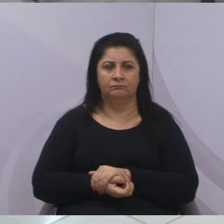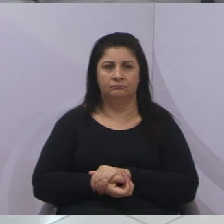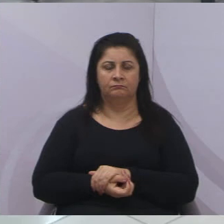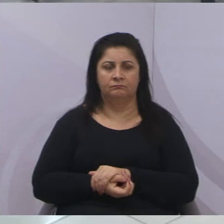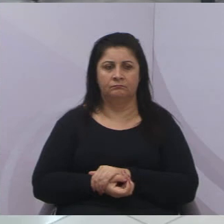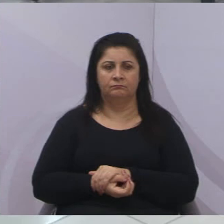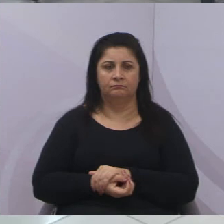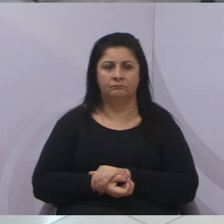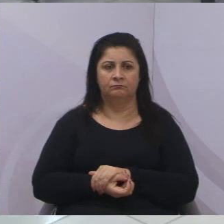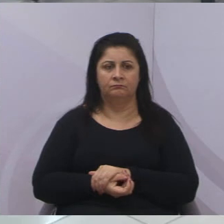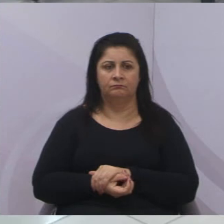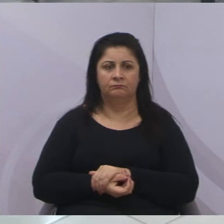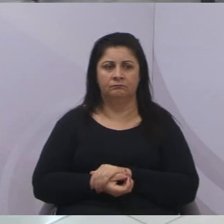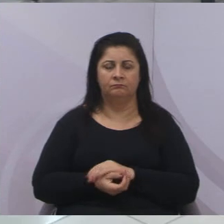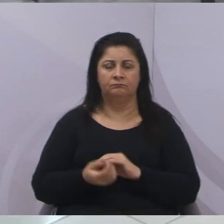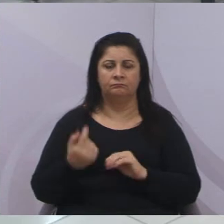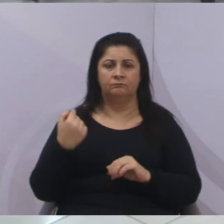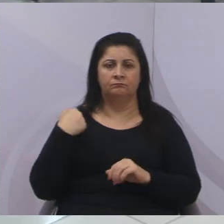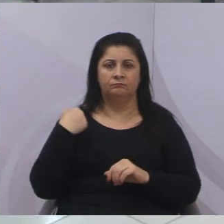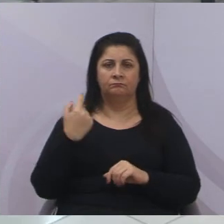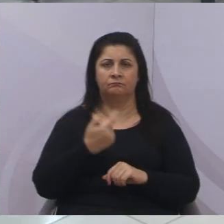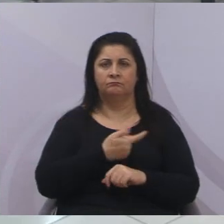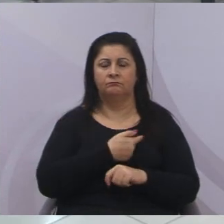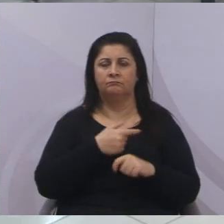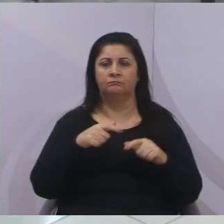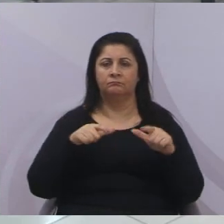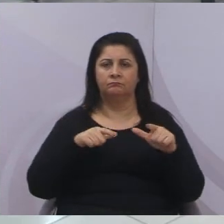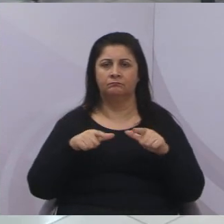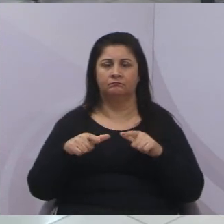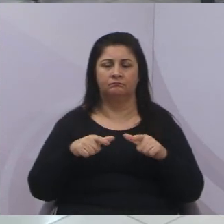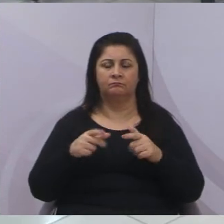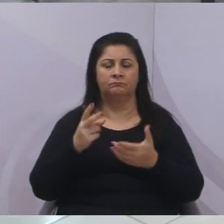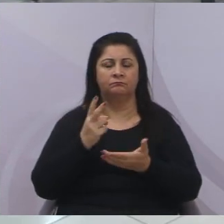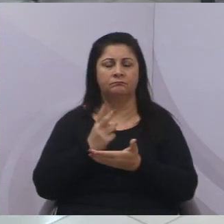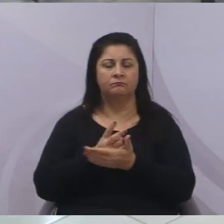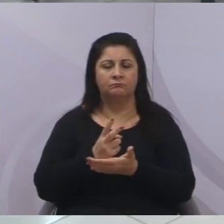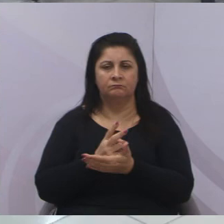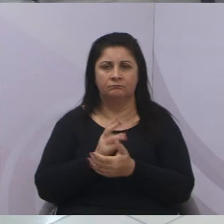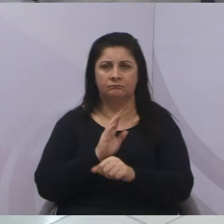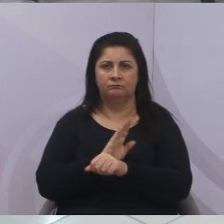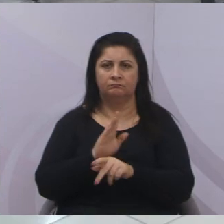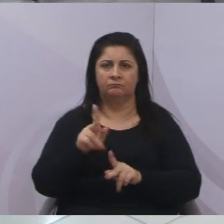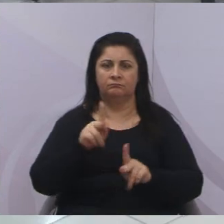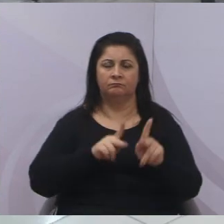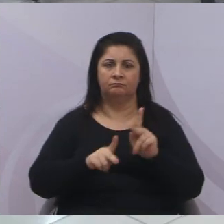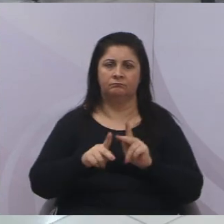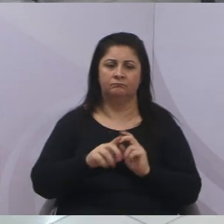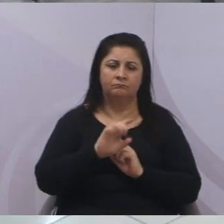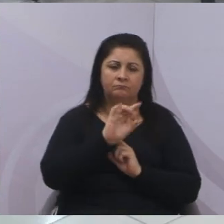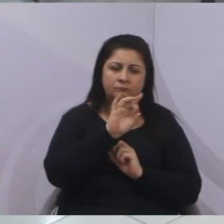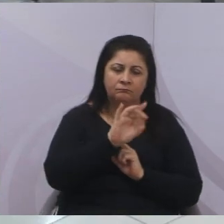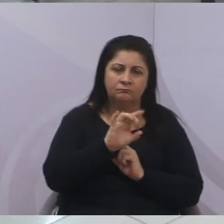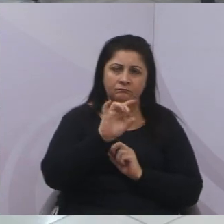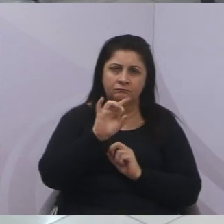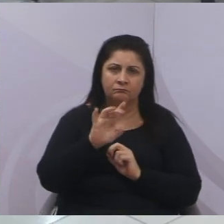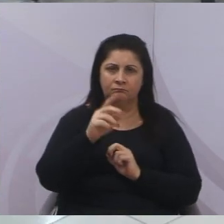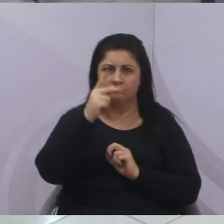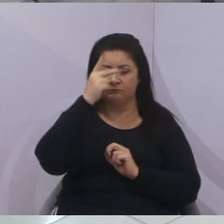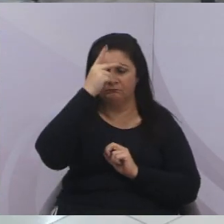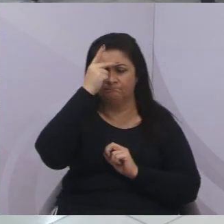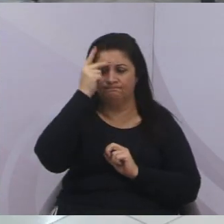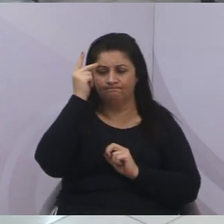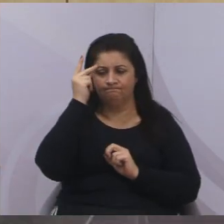O nosso trabalho sempre é voltado para o munícipe e para o paciente. Então, cada paciente que não